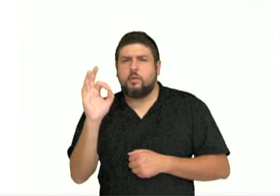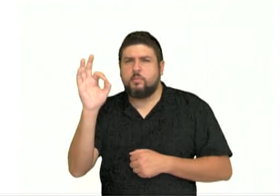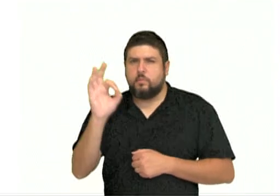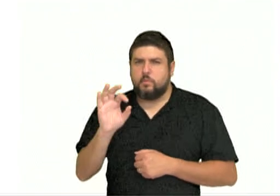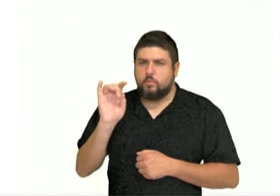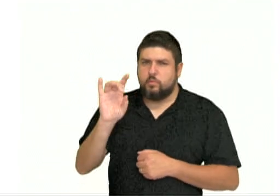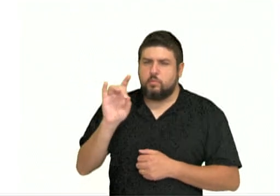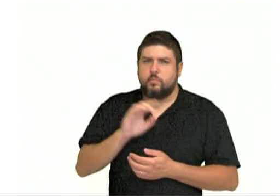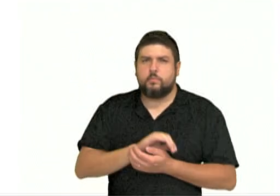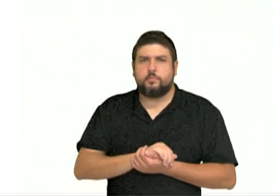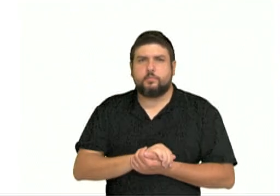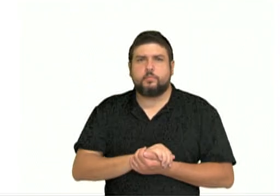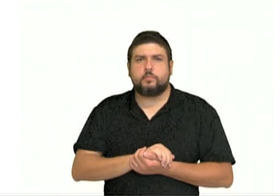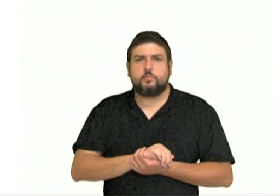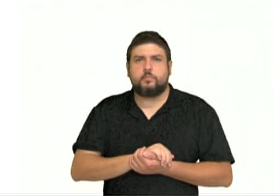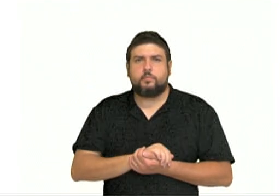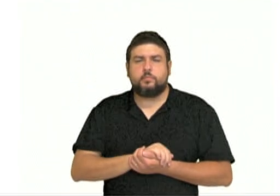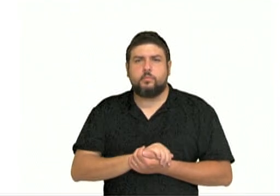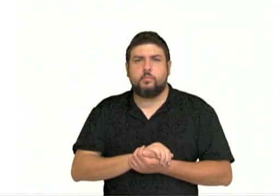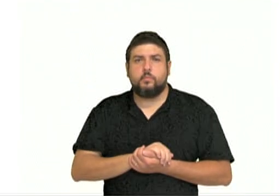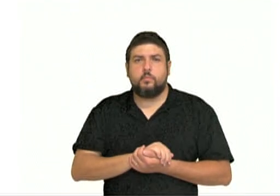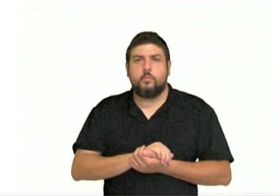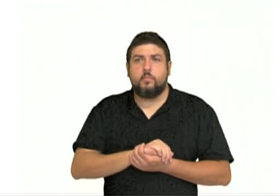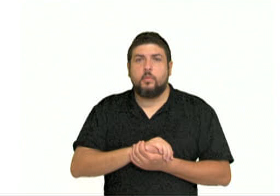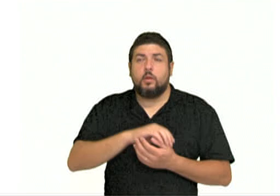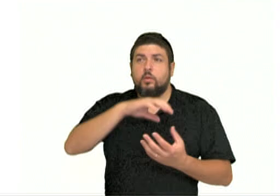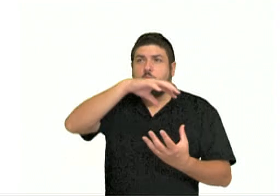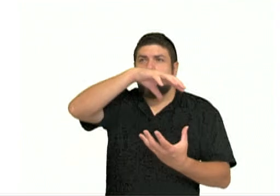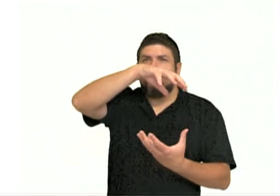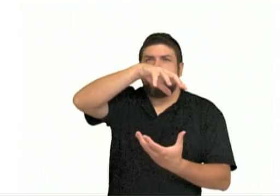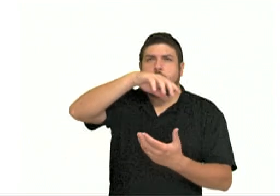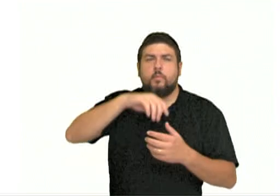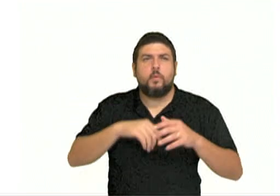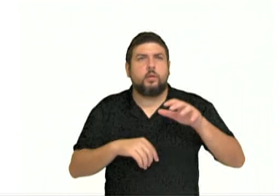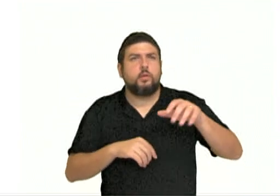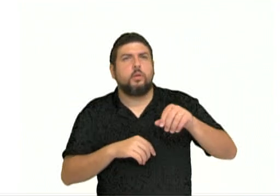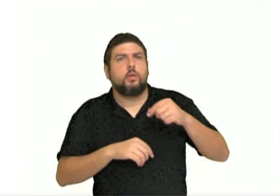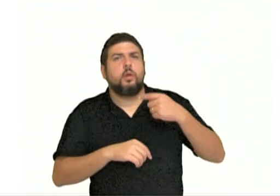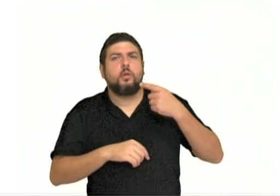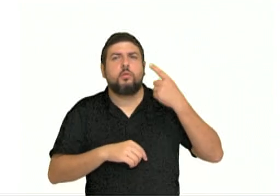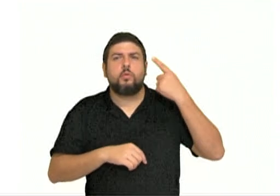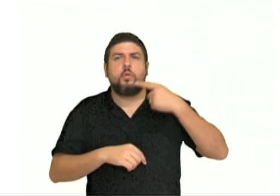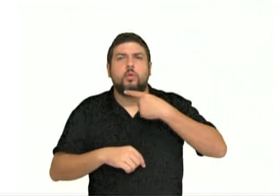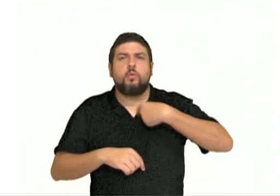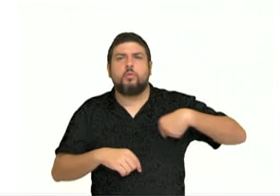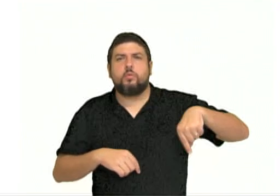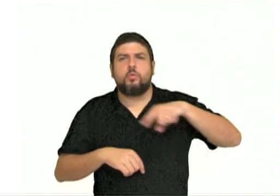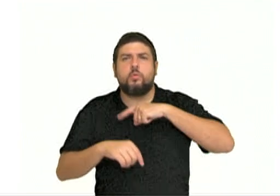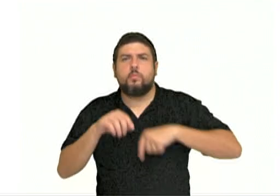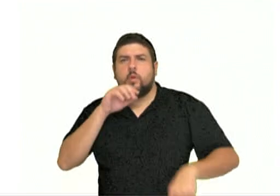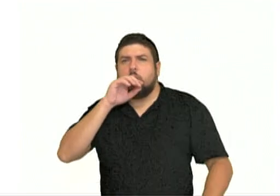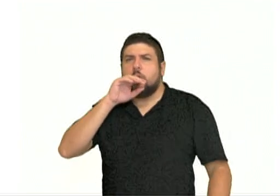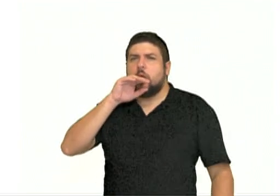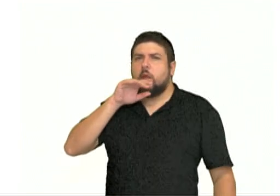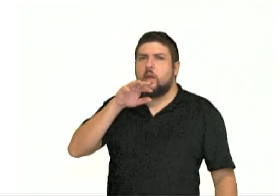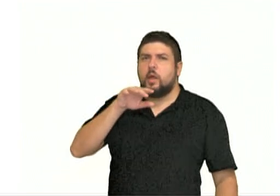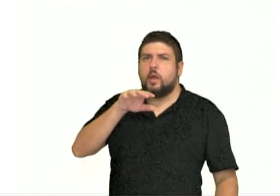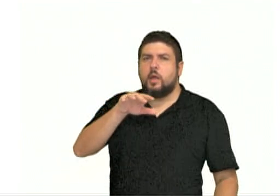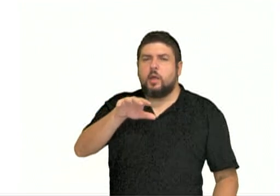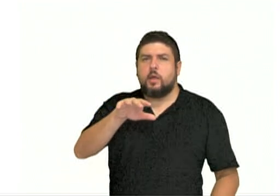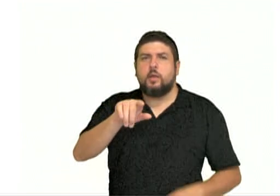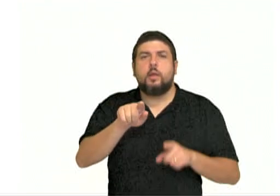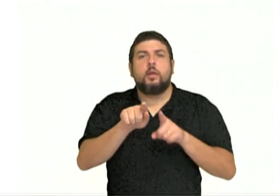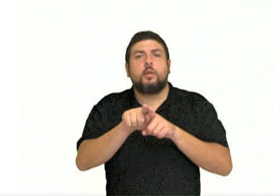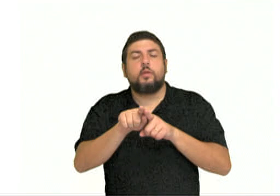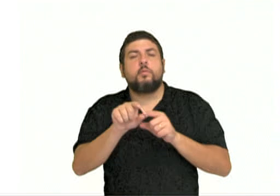Na atmosfera, o gás advindo, esse gás que vem da nossa respiração, ele também vem de processo